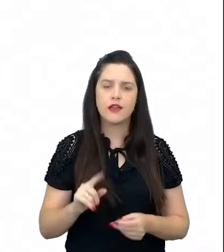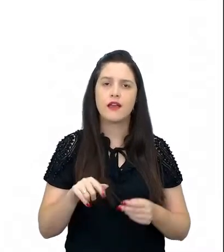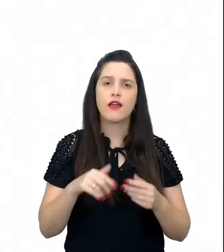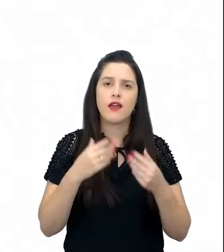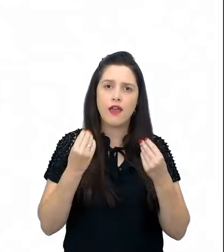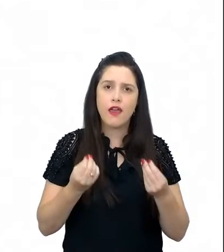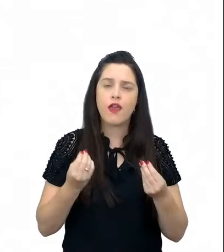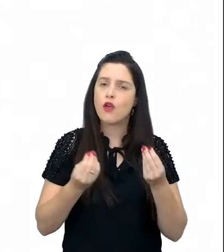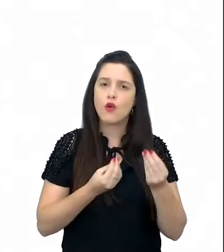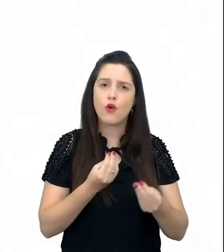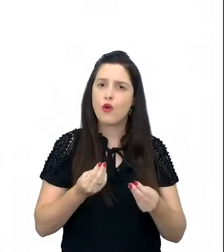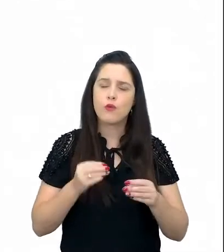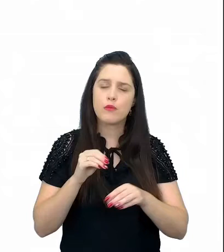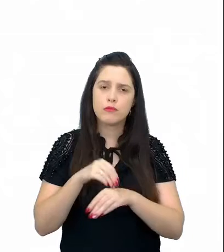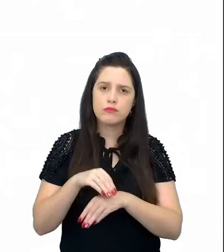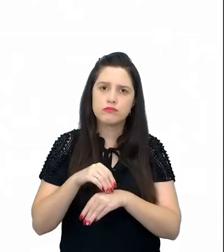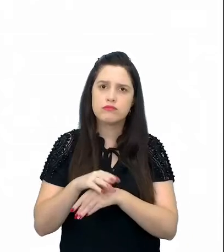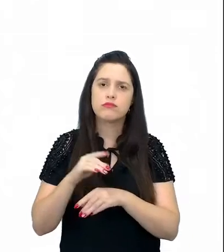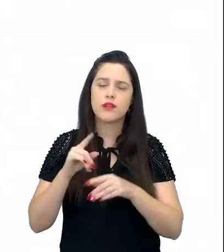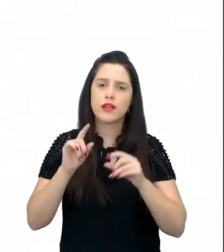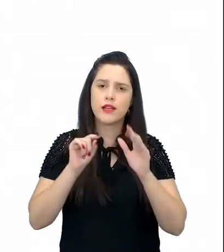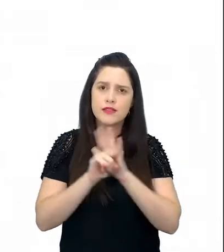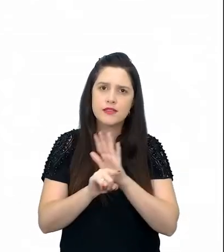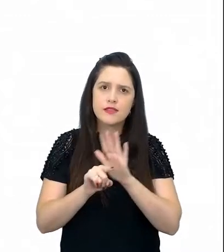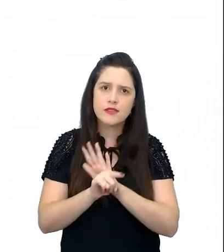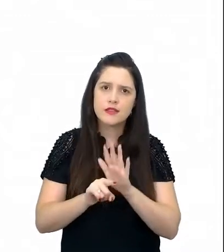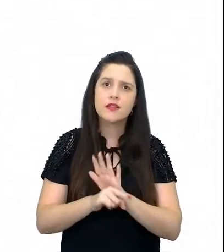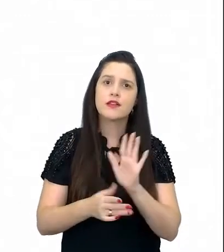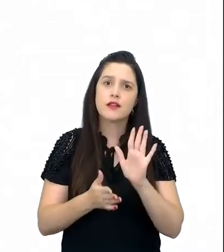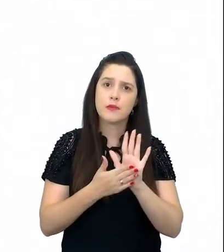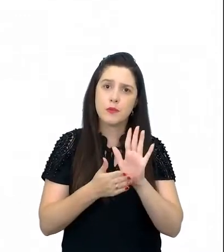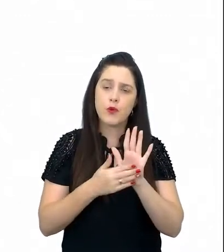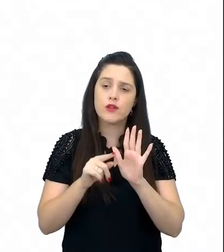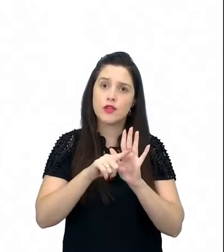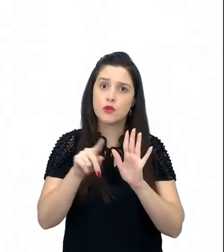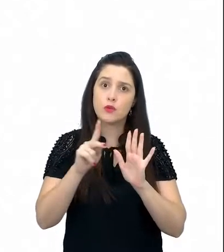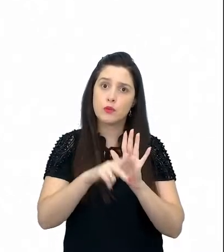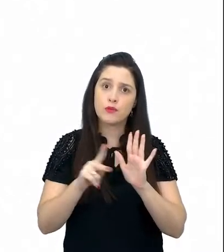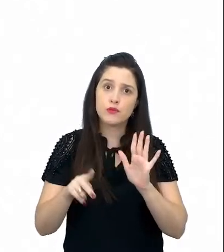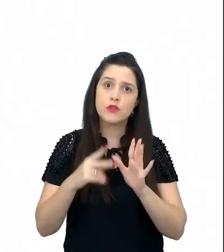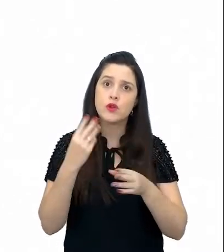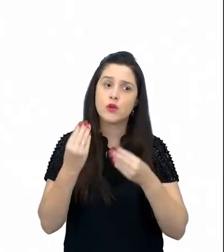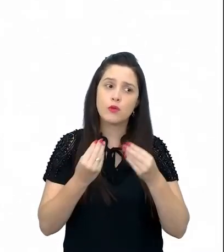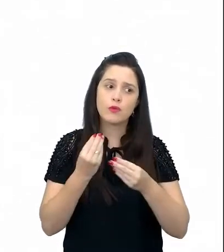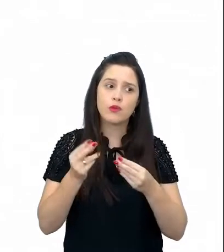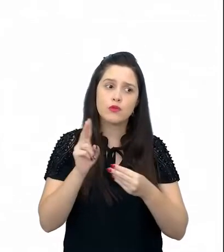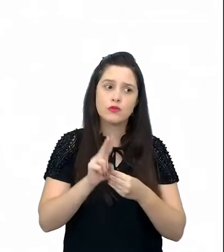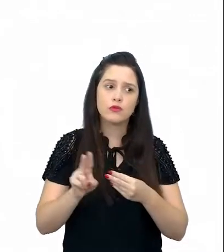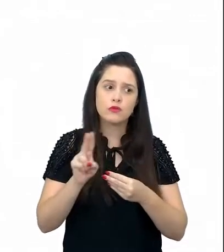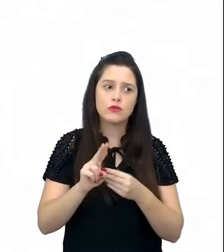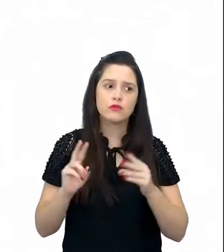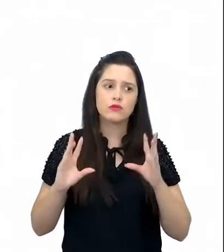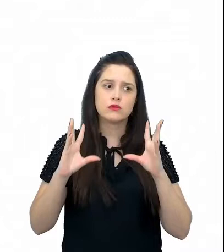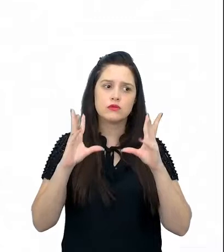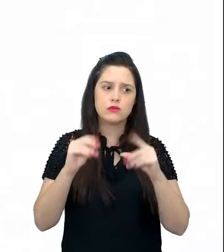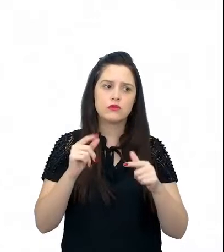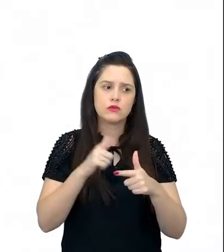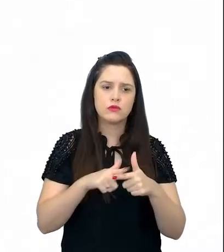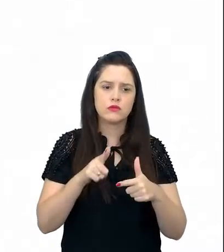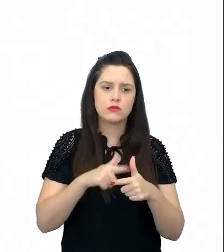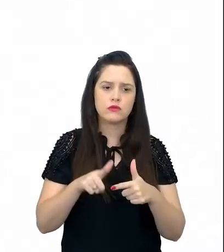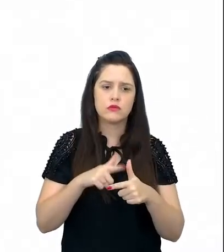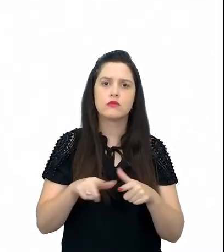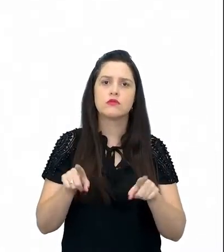como resolver. Mas quem vai fazer essas questões? Elas são propostas pelo professor, porém, todos os procedimentos e todas as soluções são